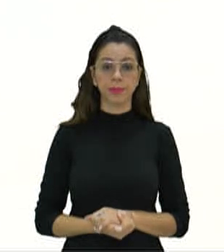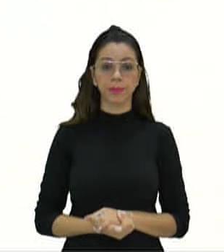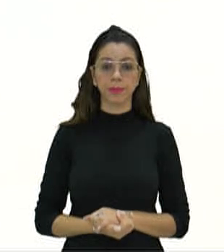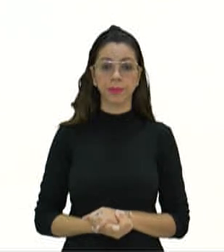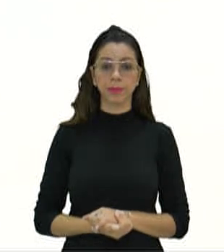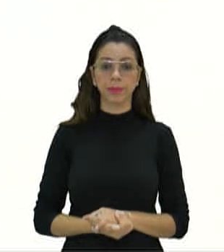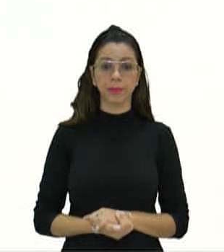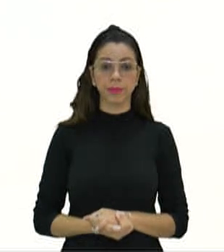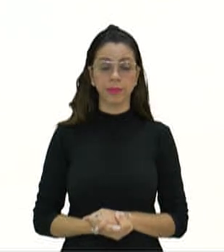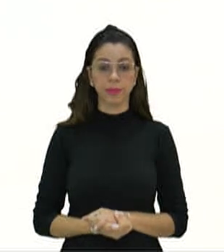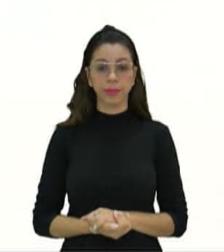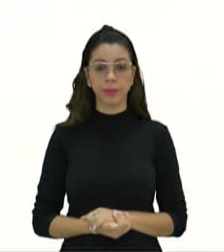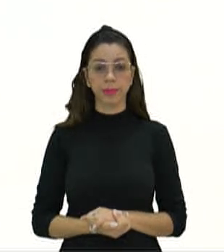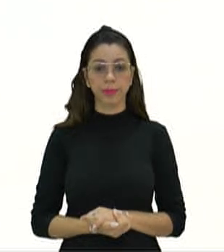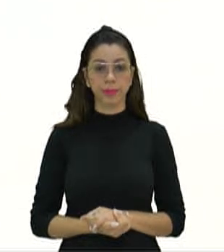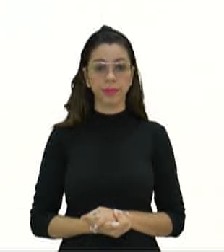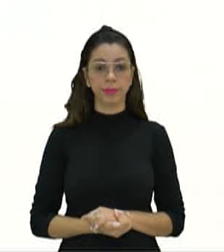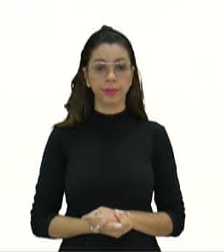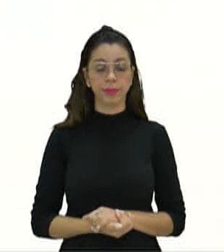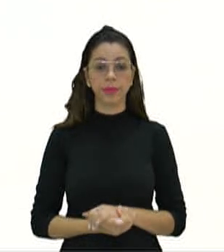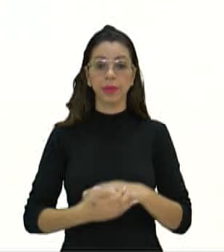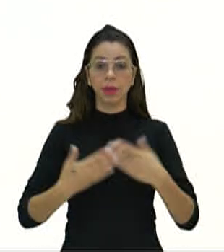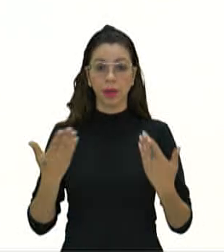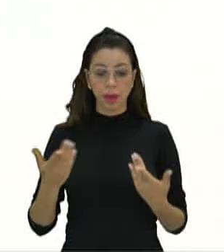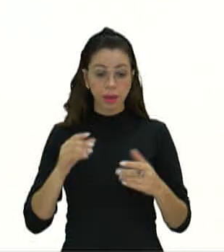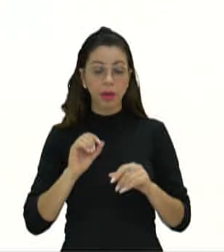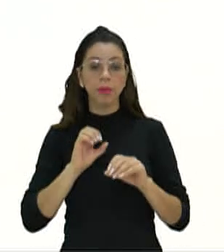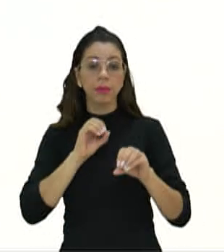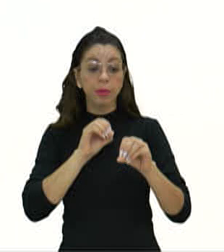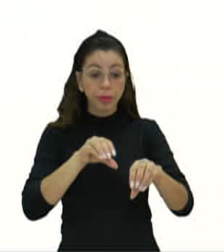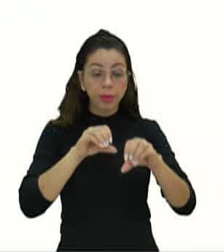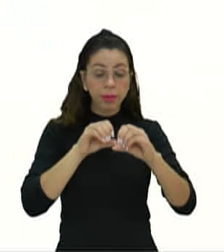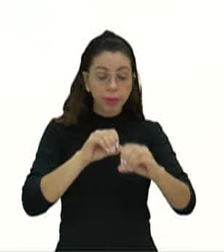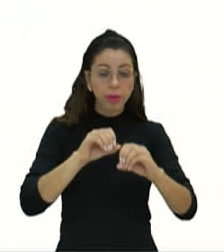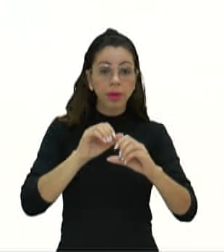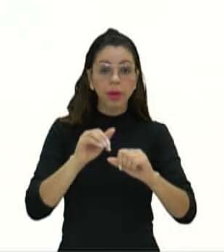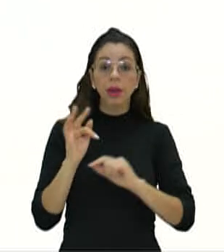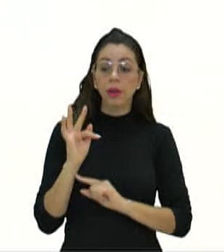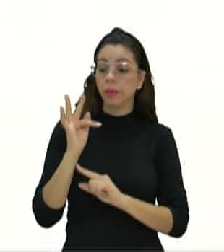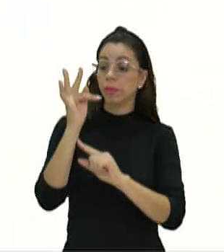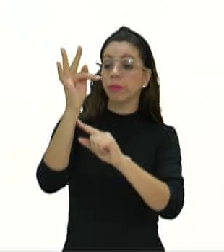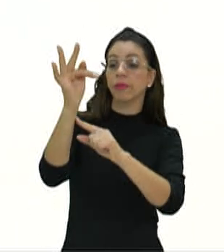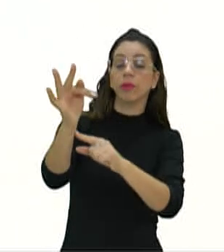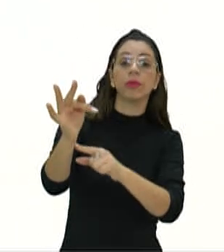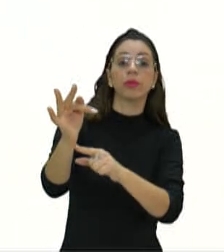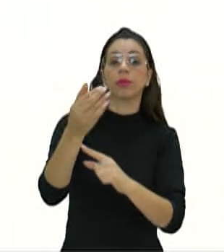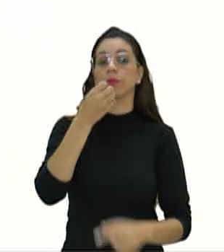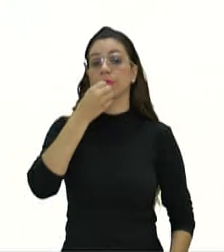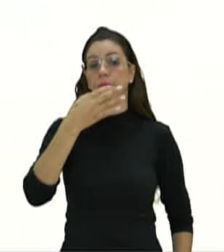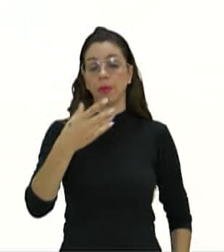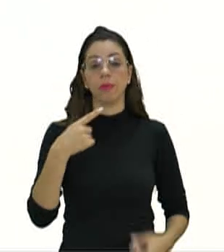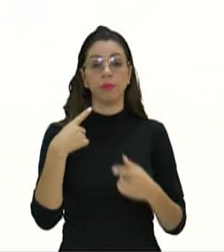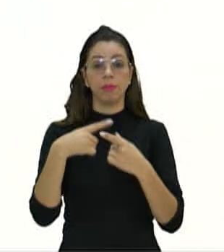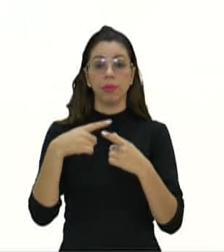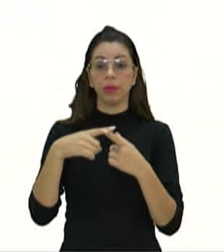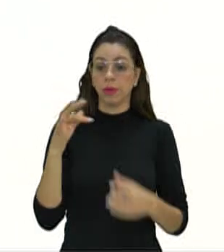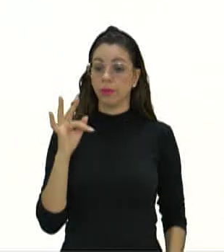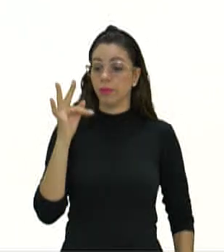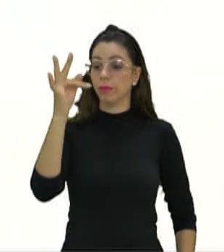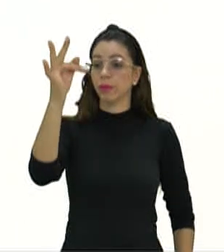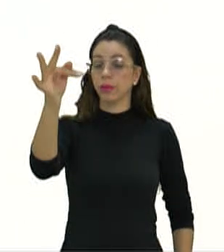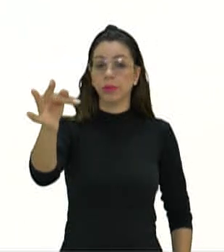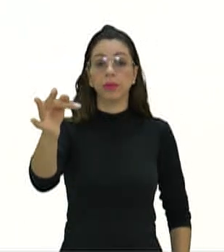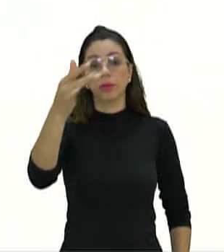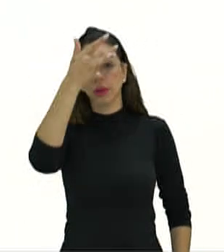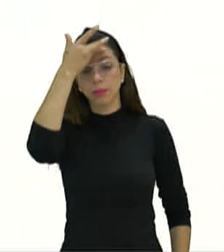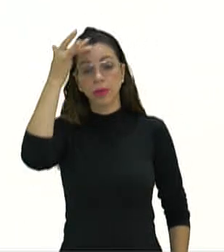today. Então aqui diz que a educação é o nosso passaporte para o futuro, né? Que o amanhã ele pertence às pessoas